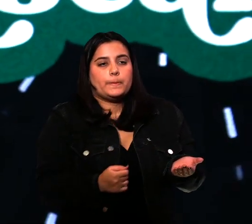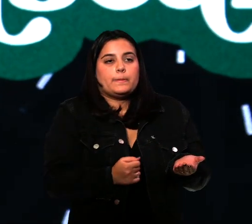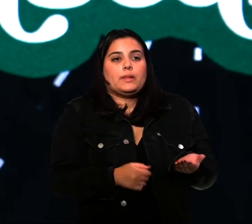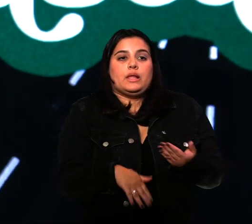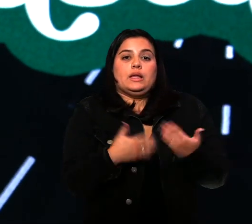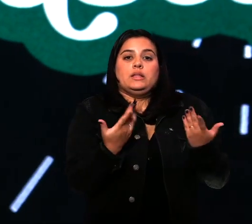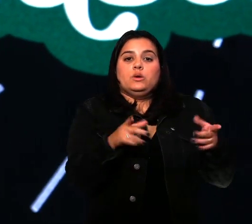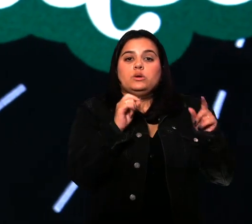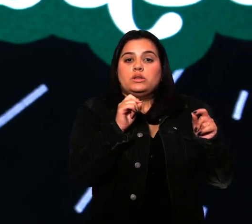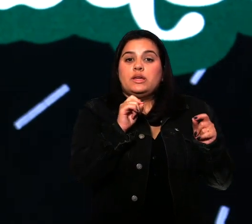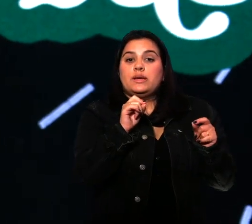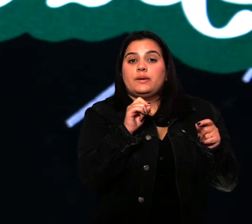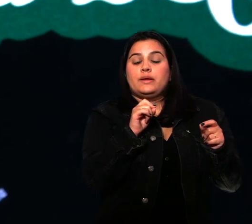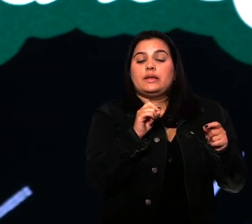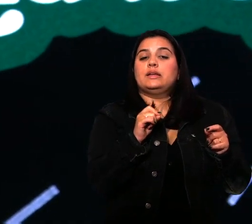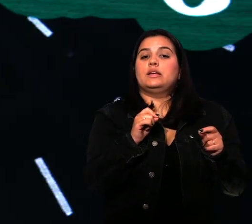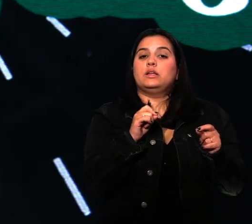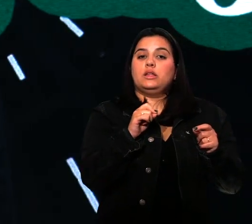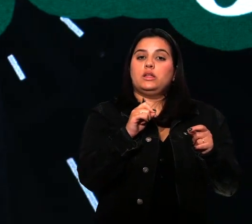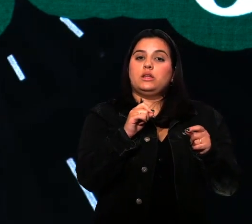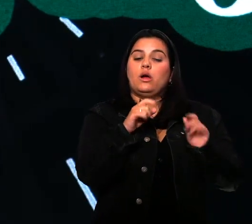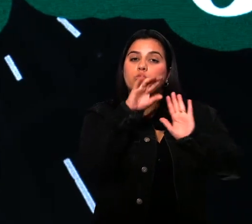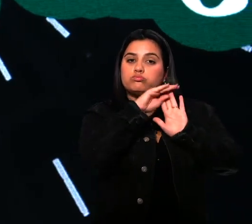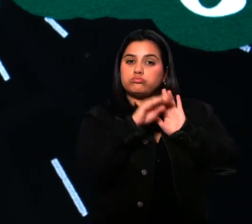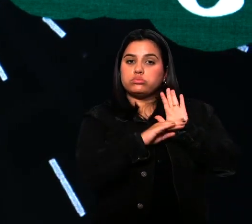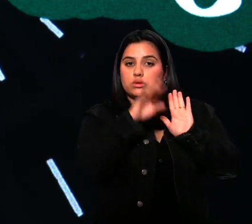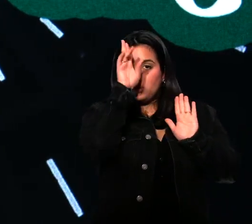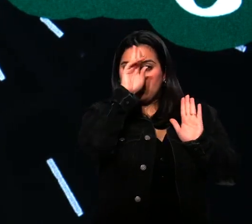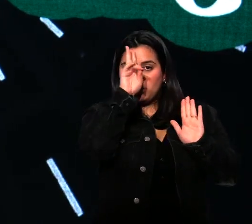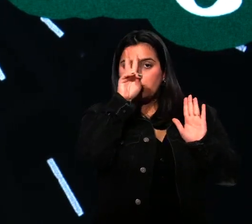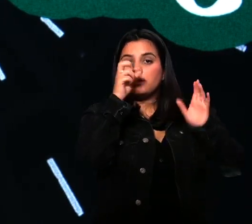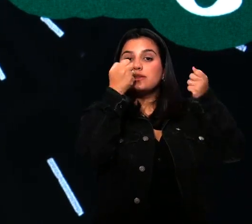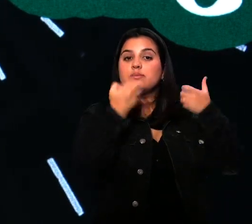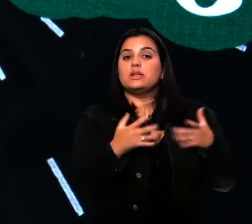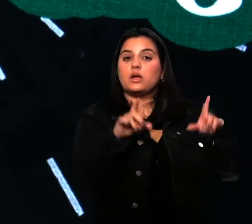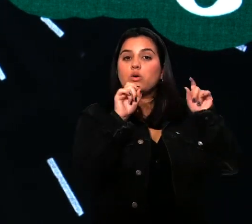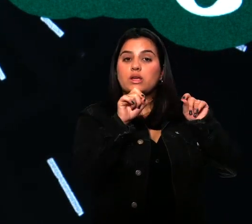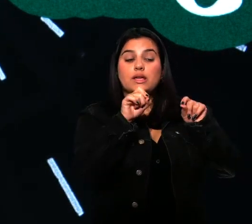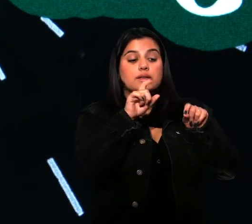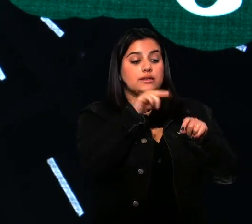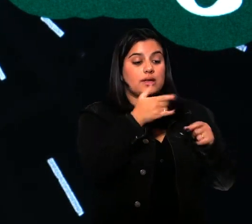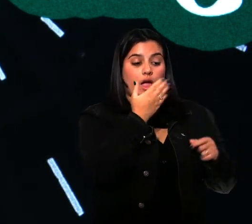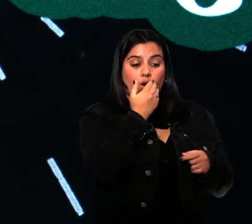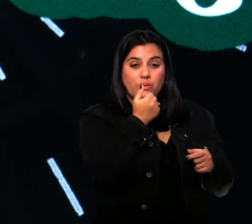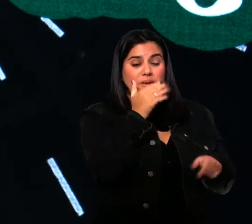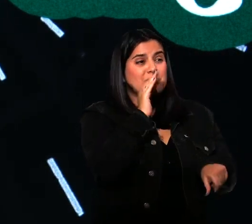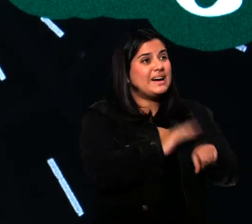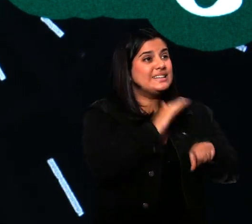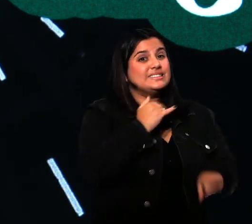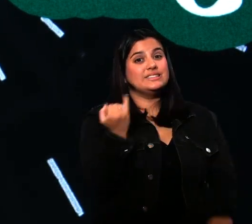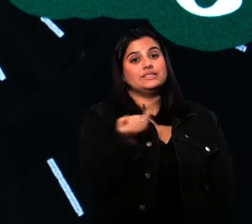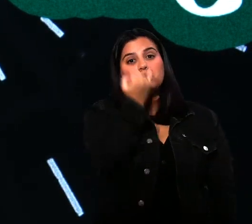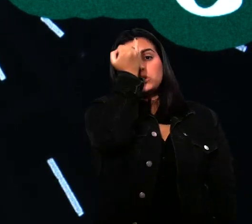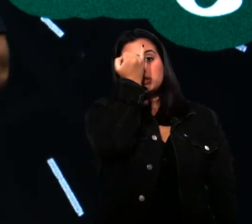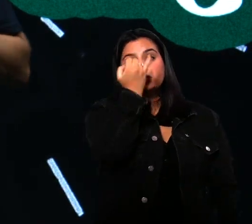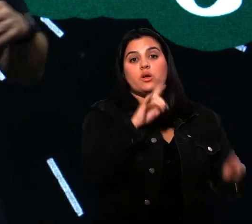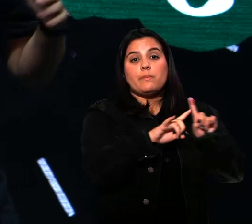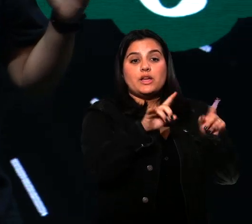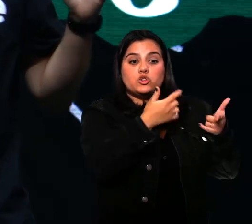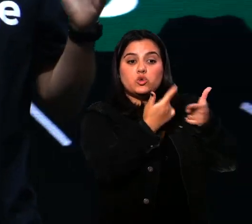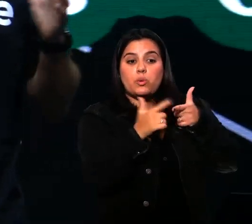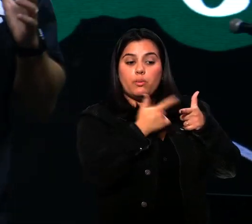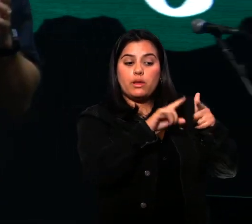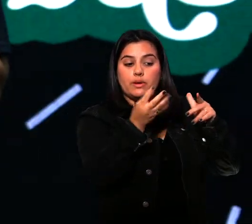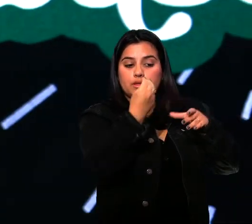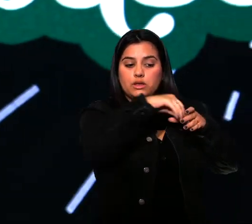refeição mais importante de camadas mais pobres ou mais humildes do cristianismo naquela época. O problema na igreja de Corinto é que